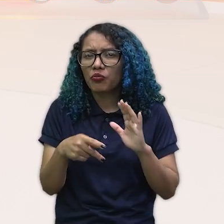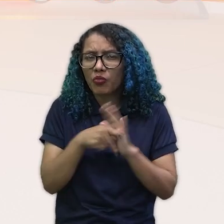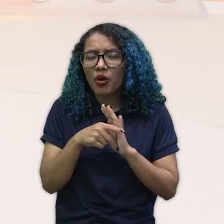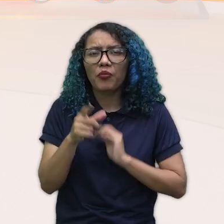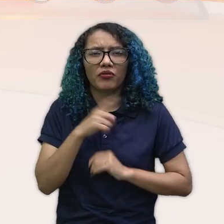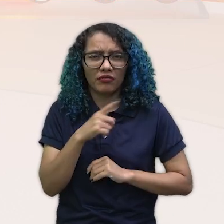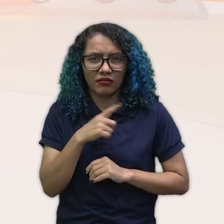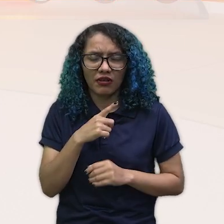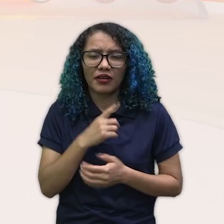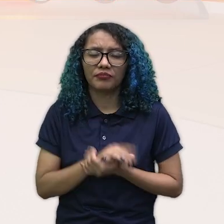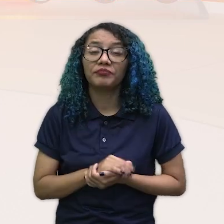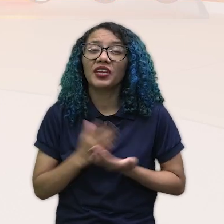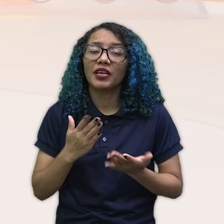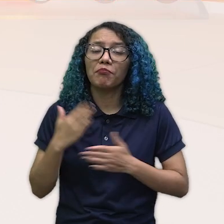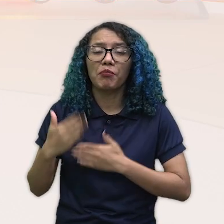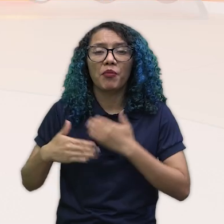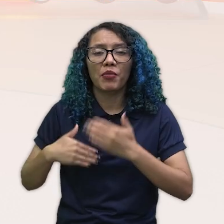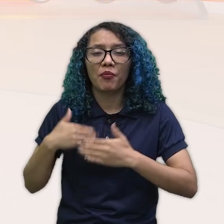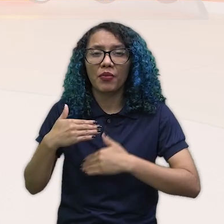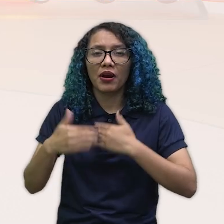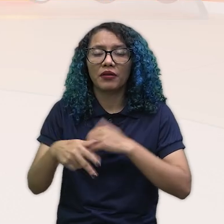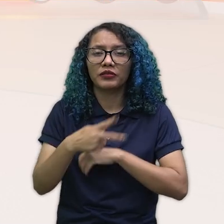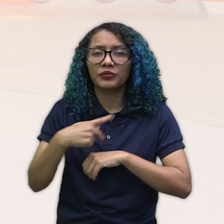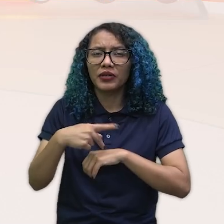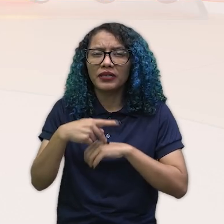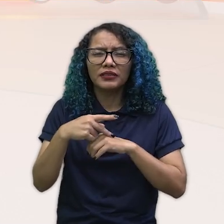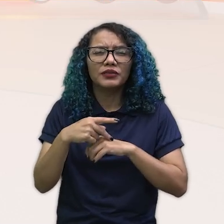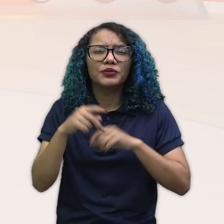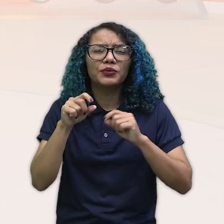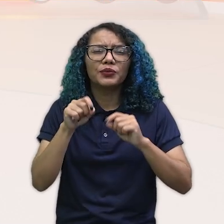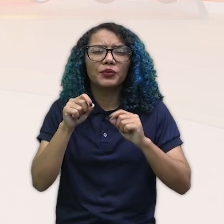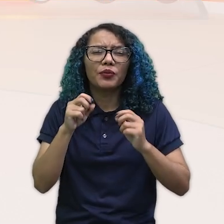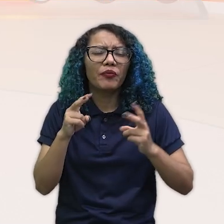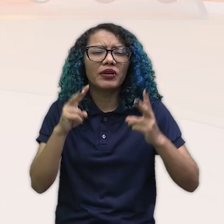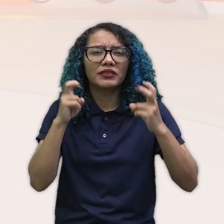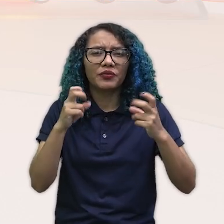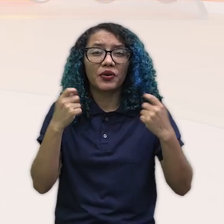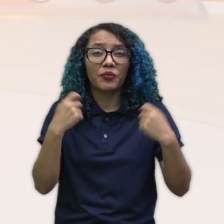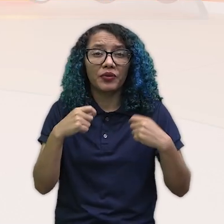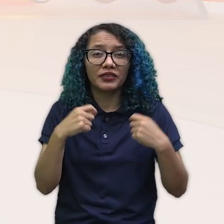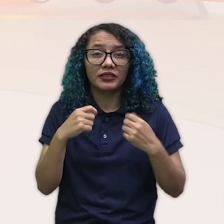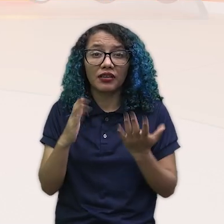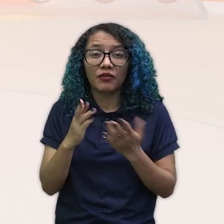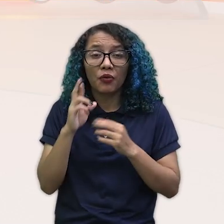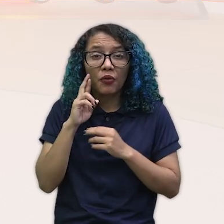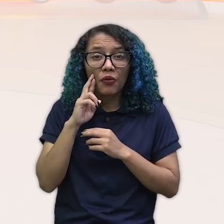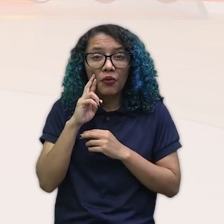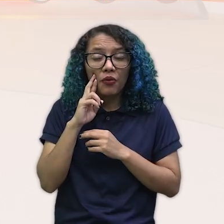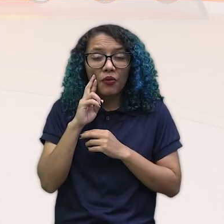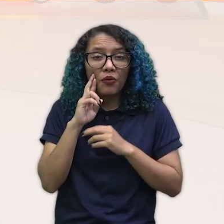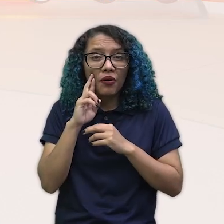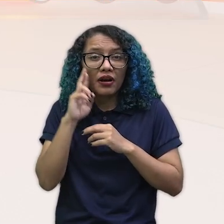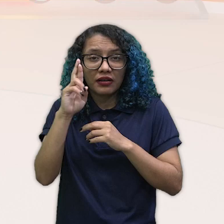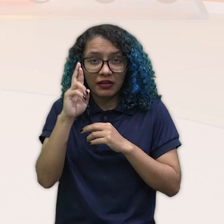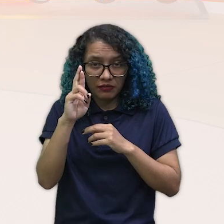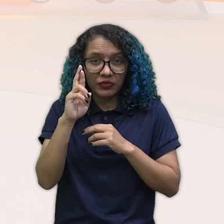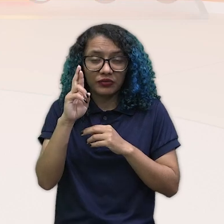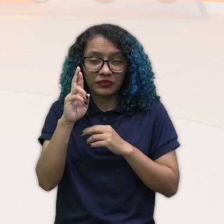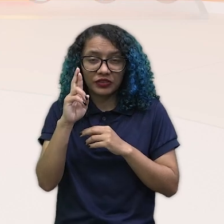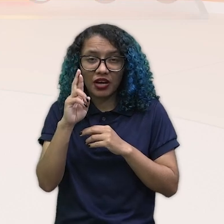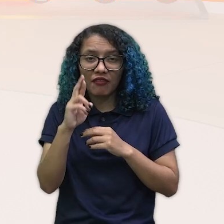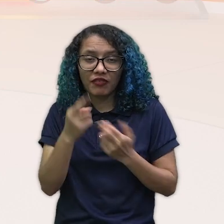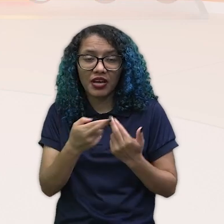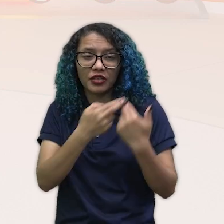anos, os países mais desenvolvidos começaram a observar que era necessário ter alguém ali para cuidar da economia do